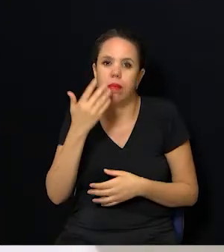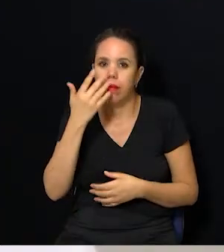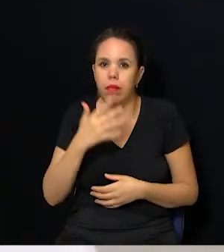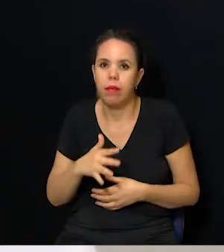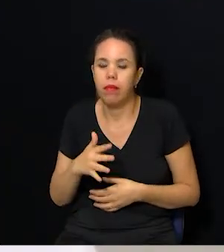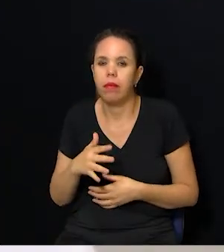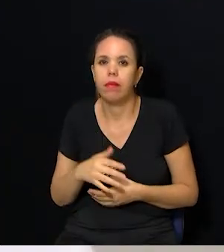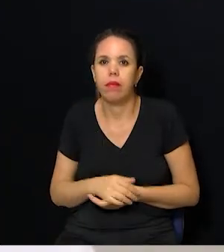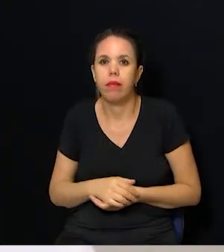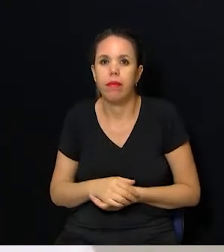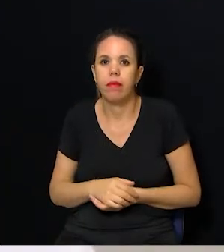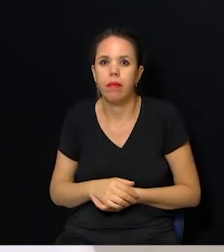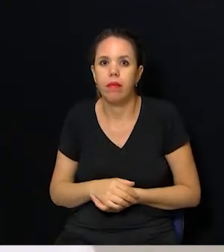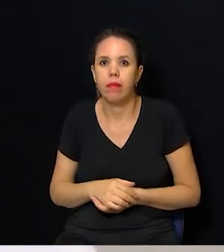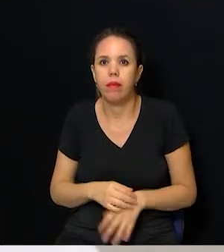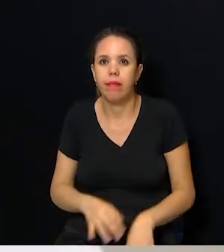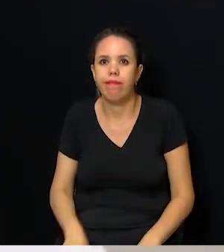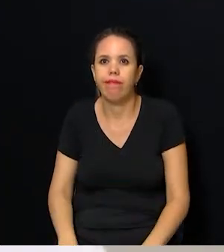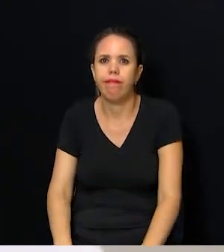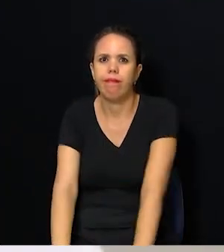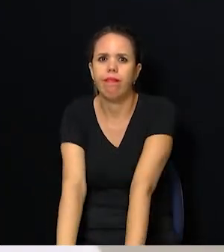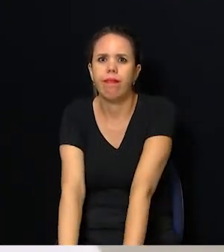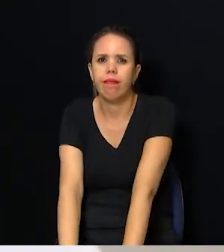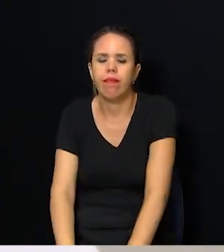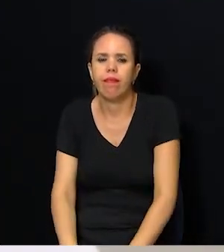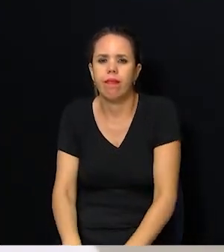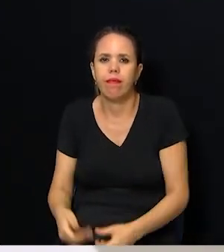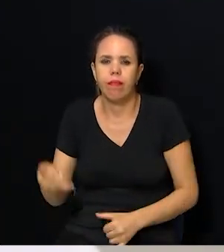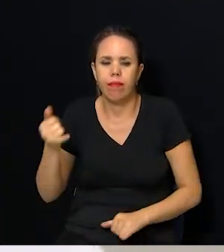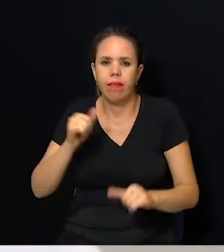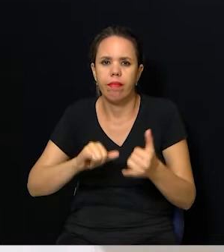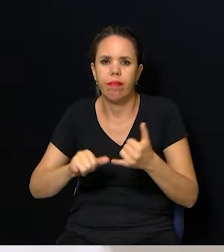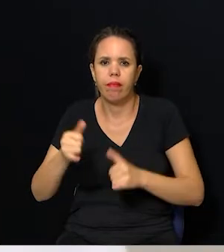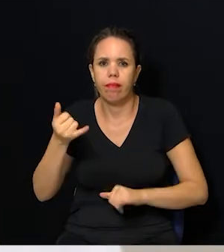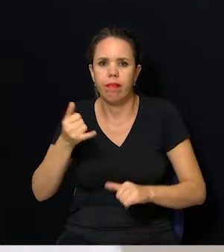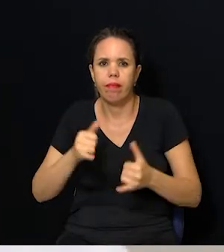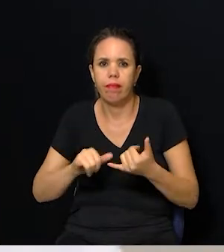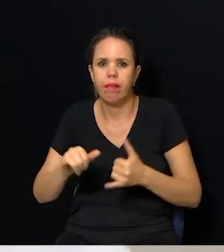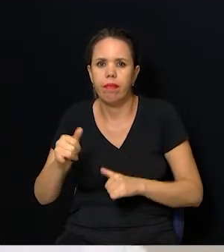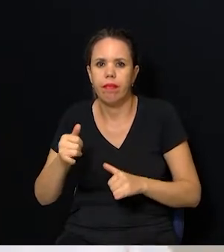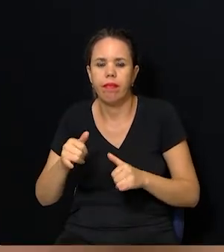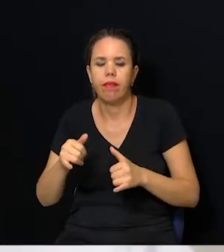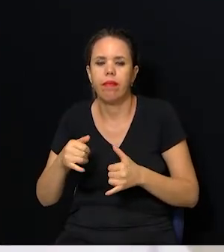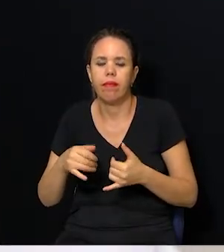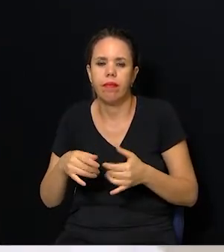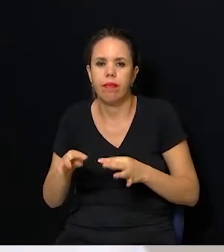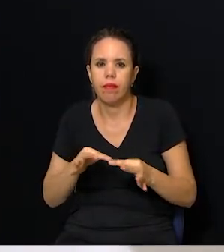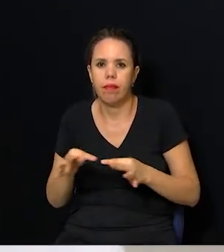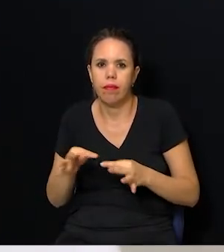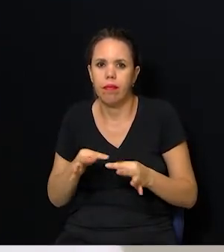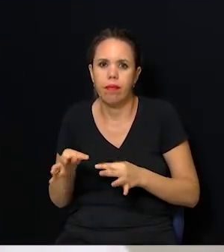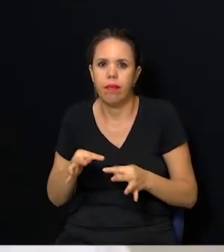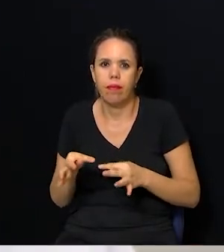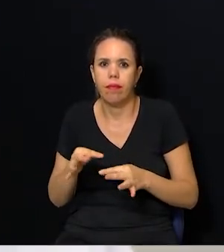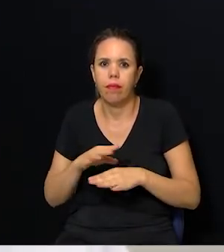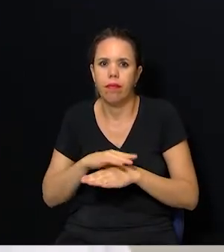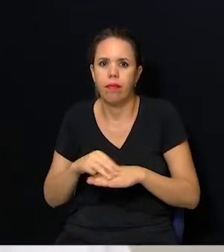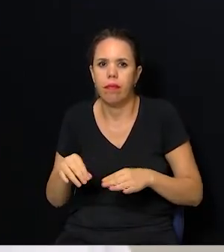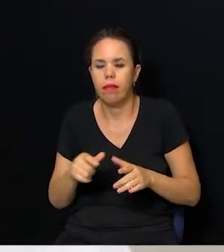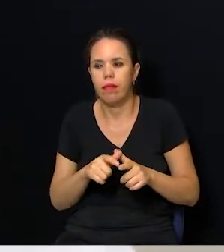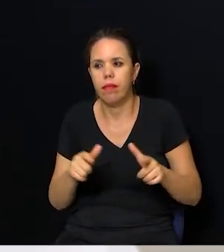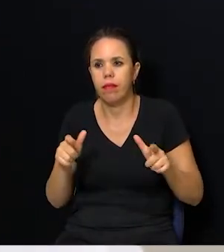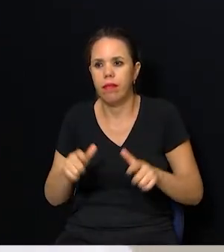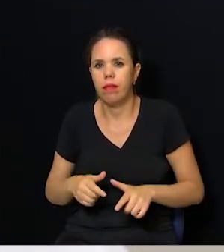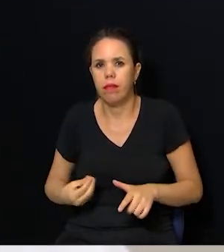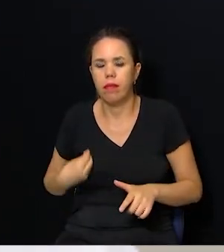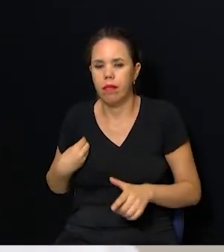crianças precocemente, muito precocemente. E a quimioterapia é o tratamento que se preza a tratar a doença que sai do sítio onde ela